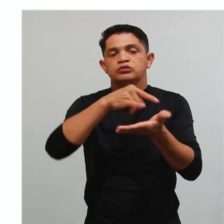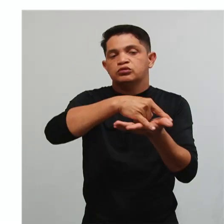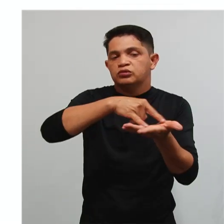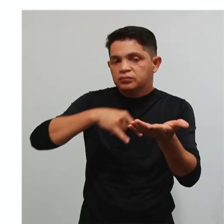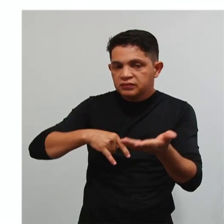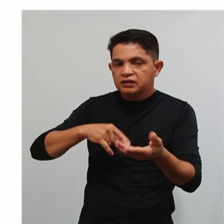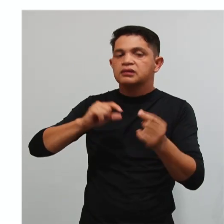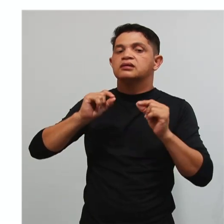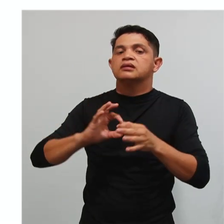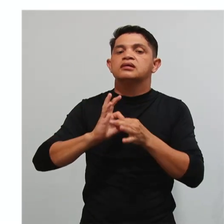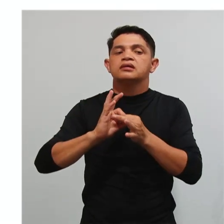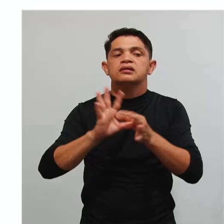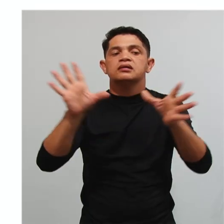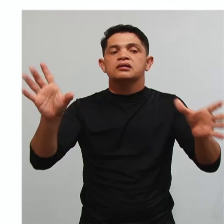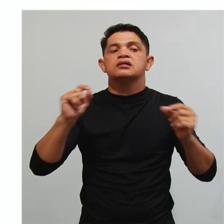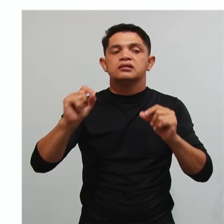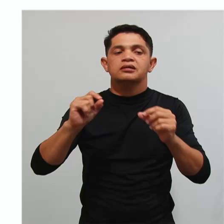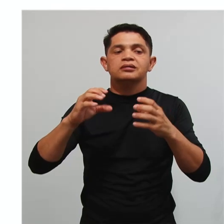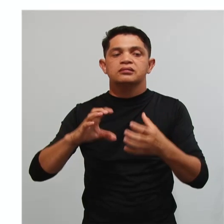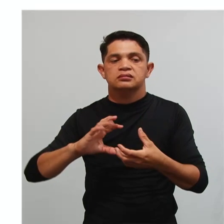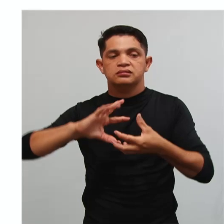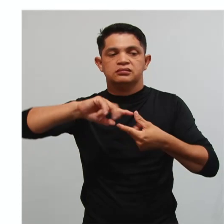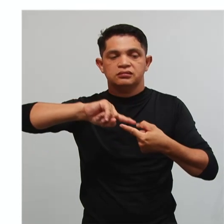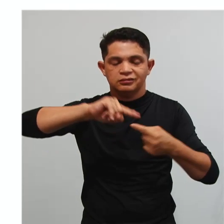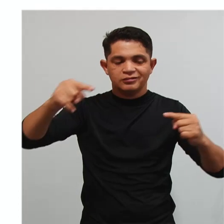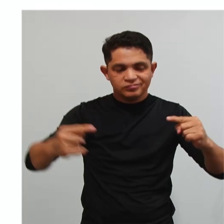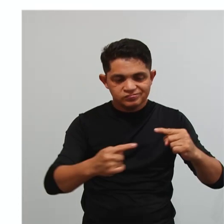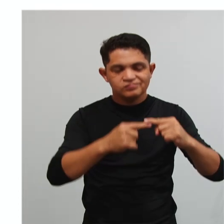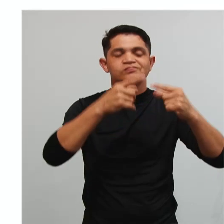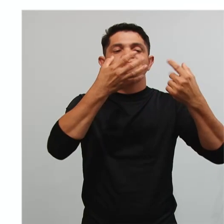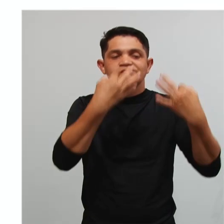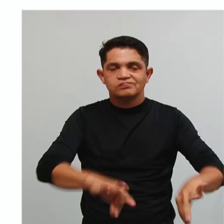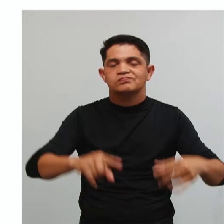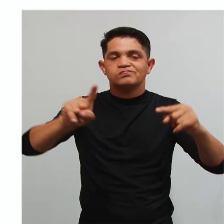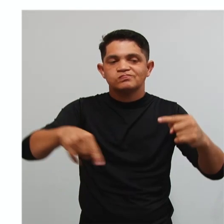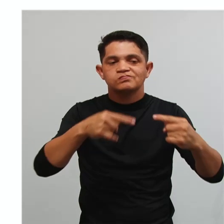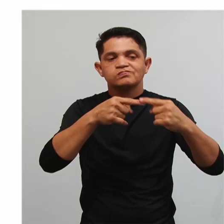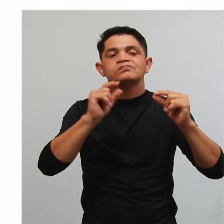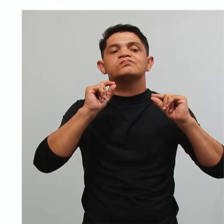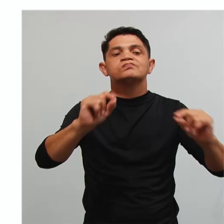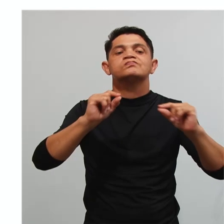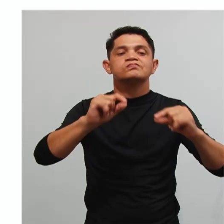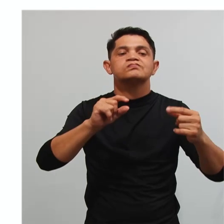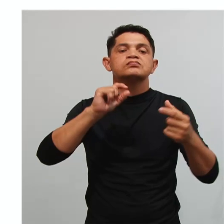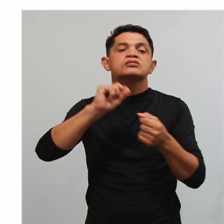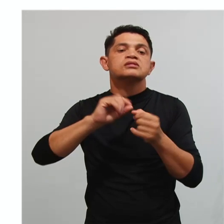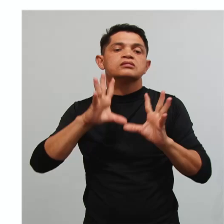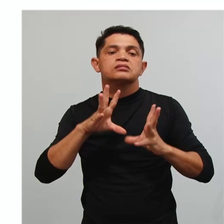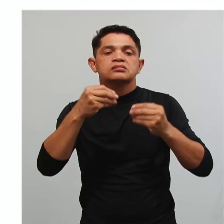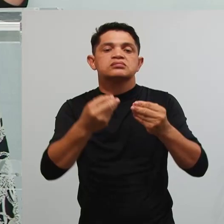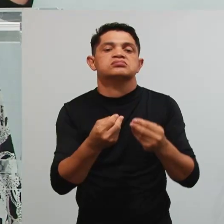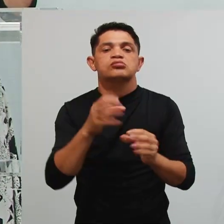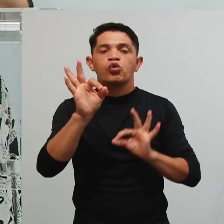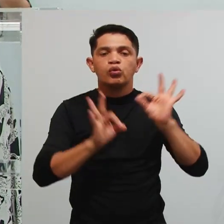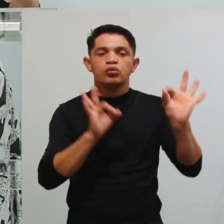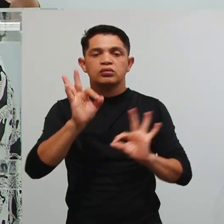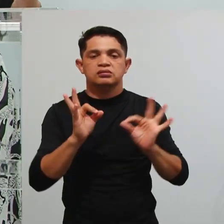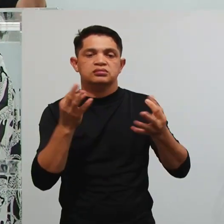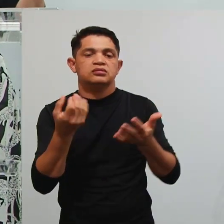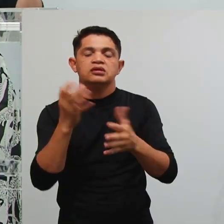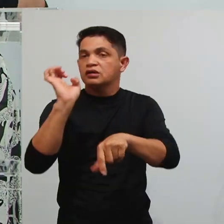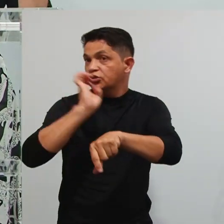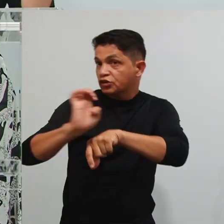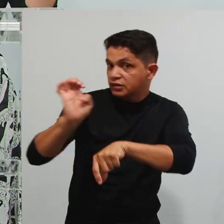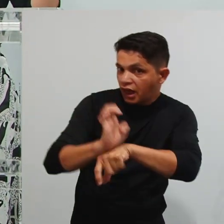um documento que está presente em diversos lugares, porque você pode fazer um relatório de estágio,